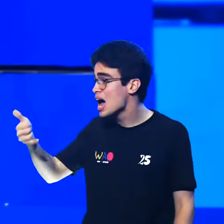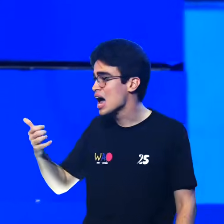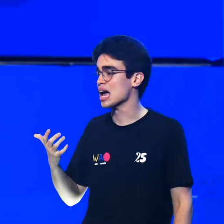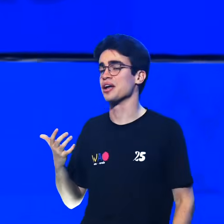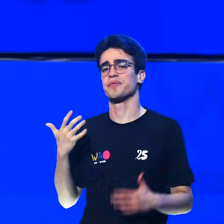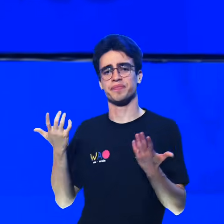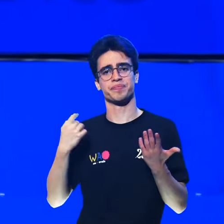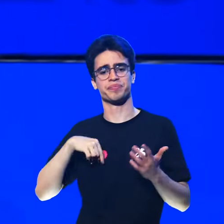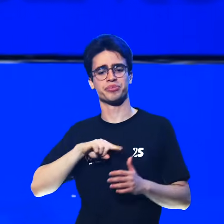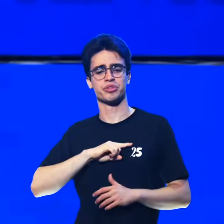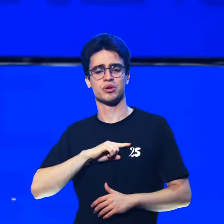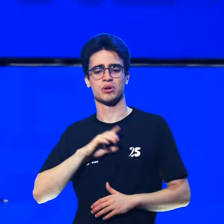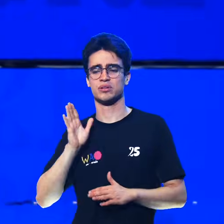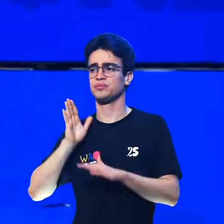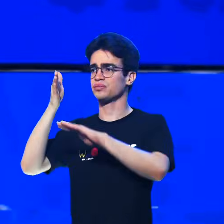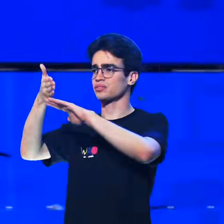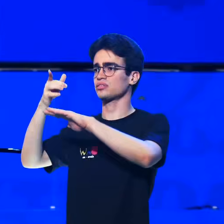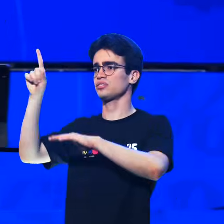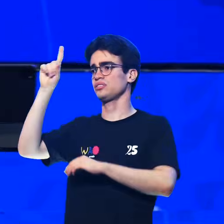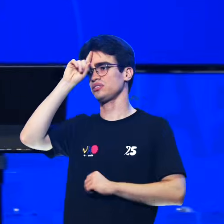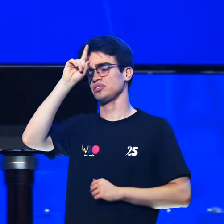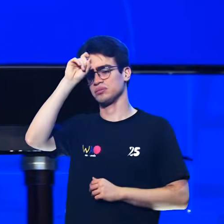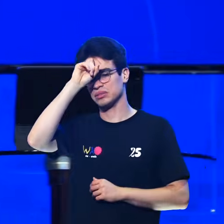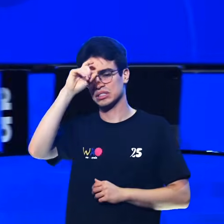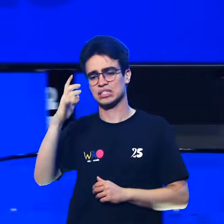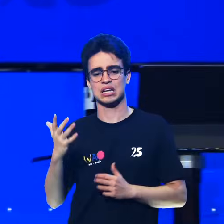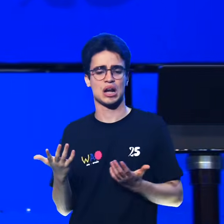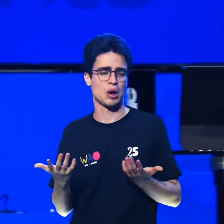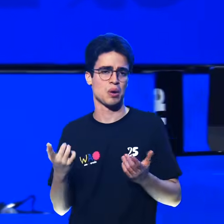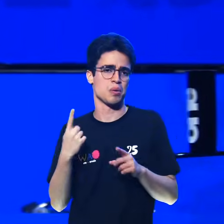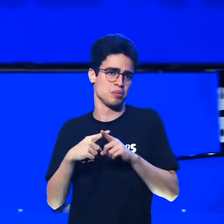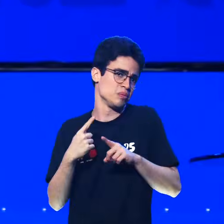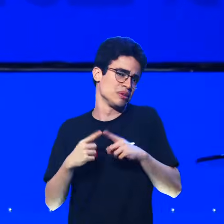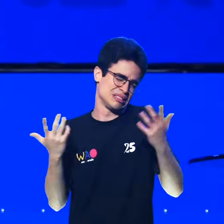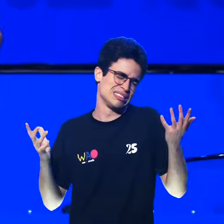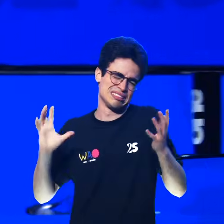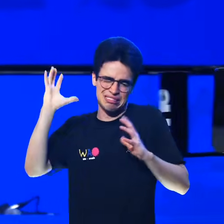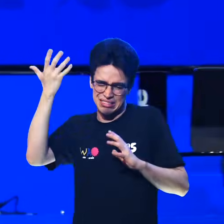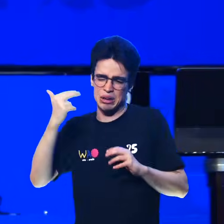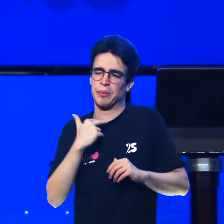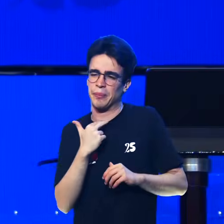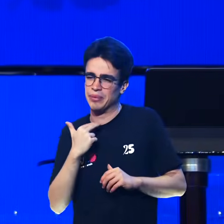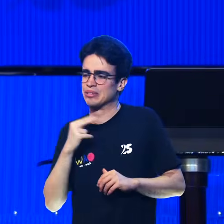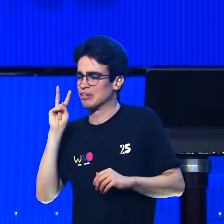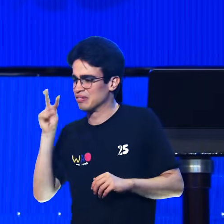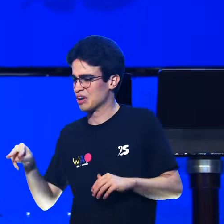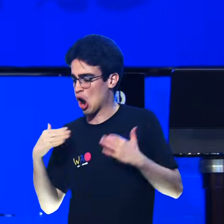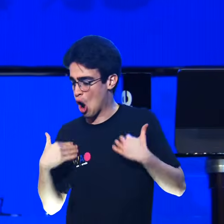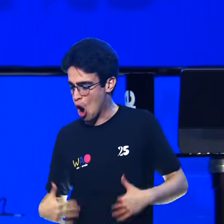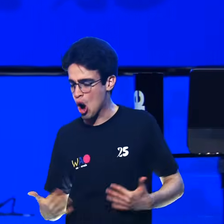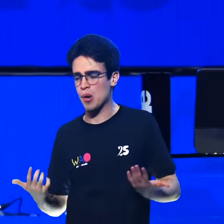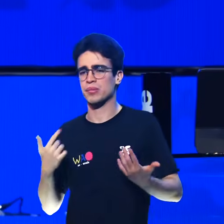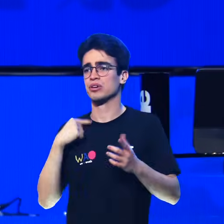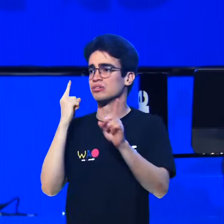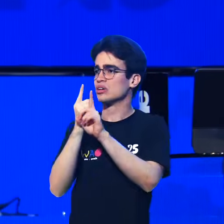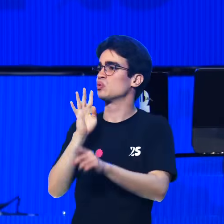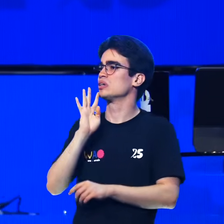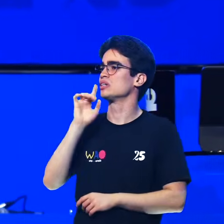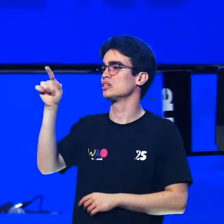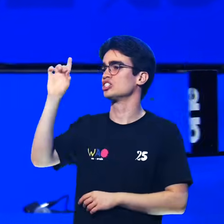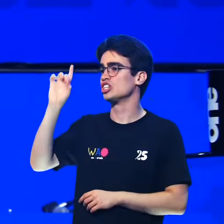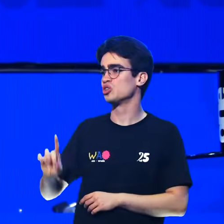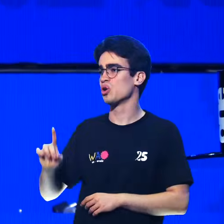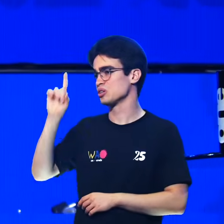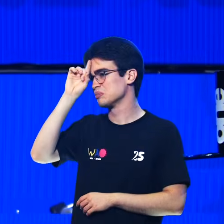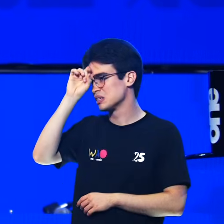para o hospital, porque estava toda aquela confusão, não podia ver o corpo, e eu conheci o diretor do hospital. Falei,